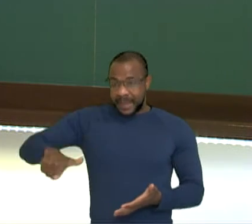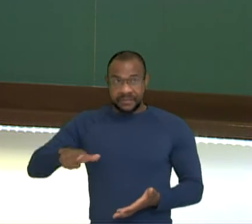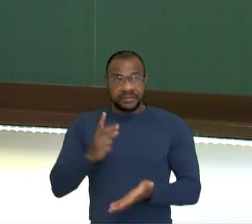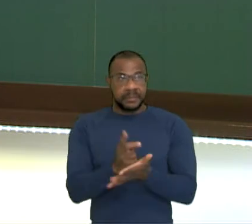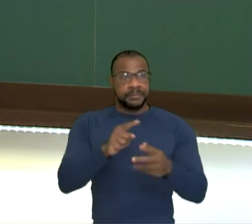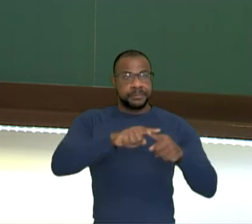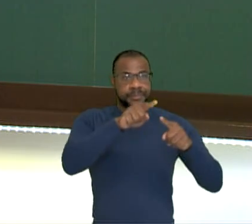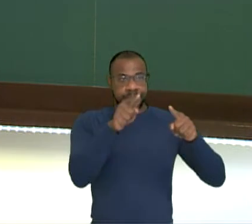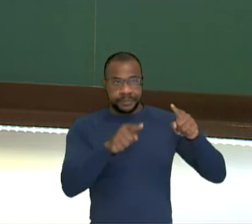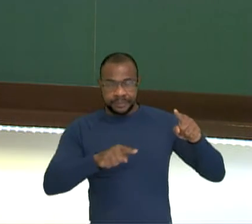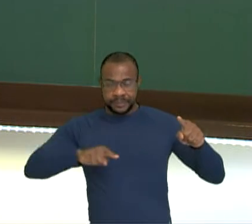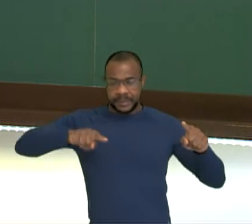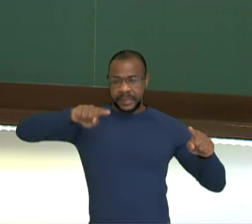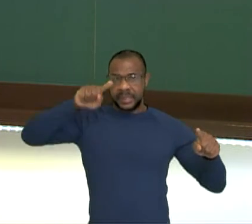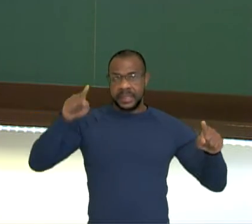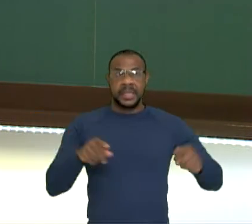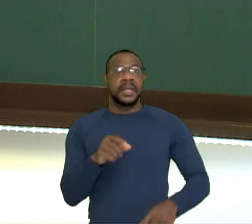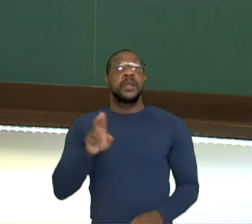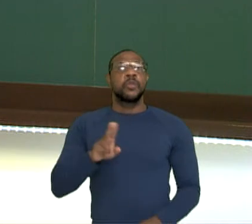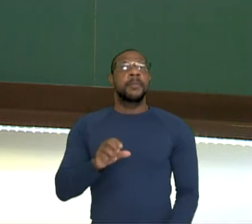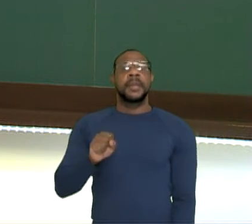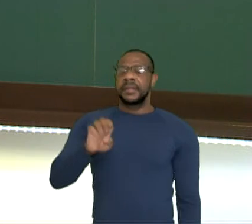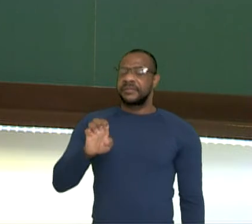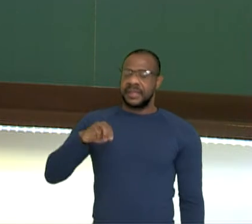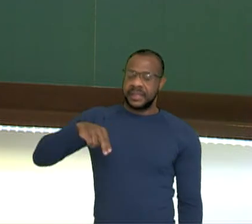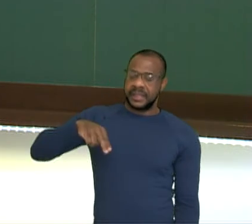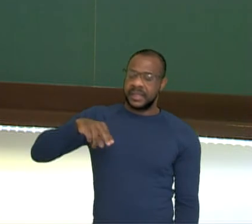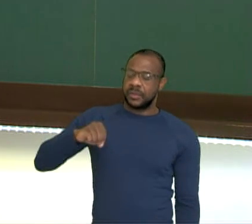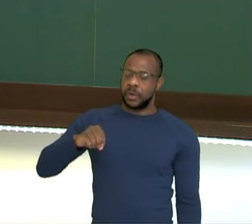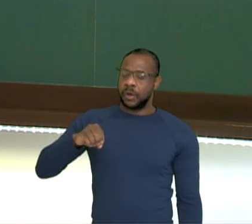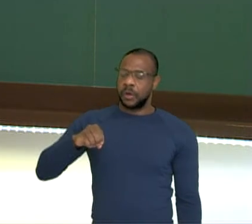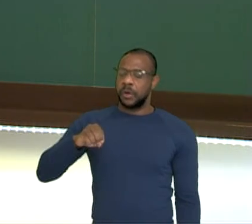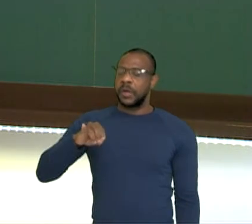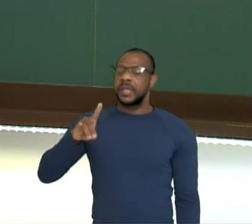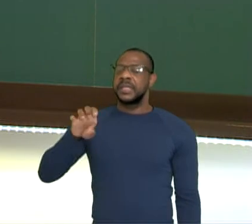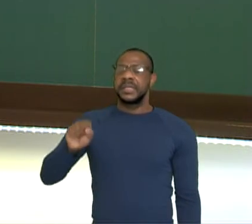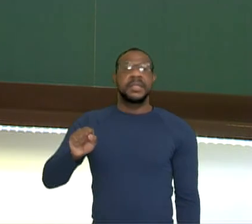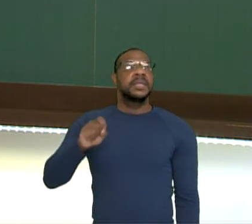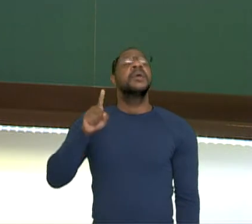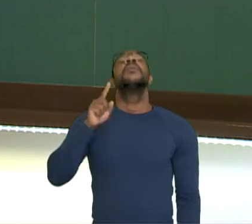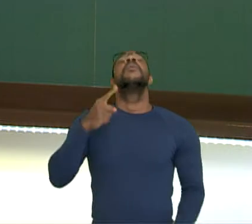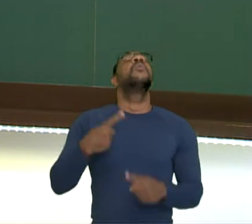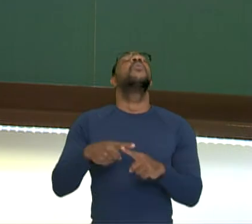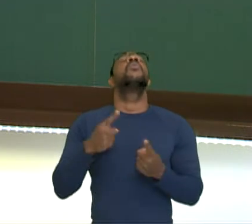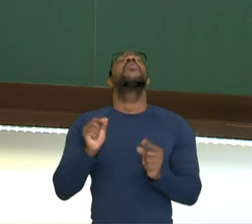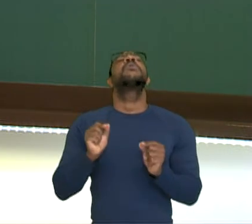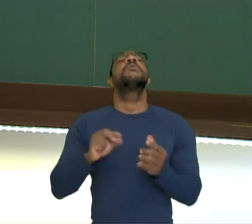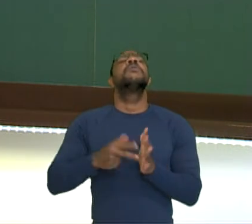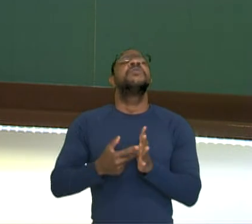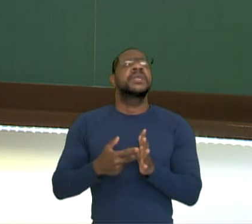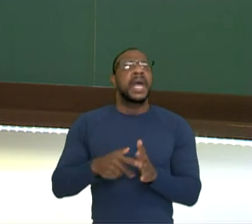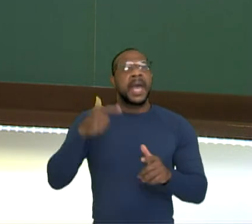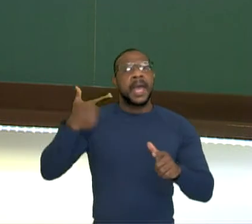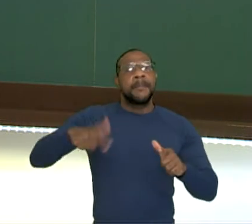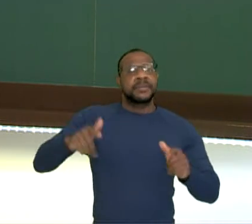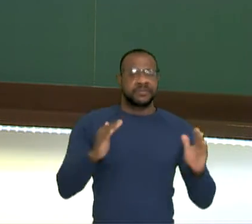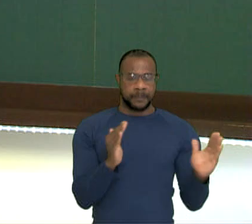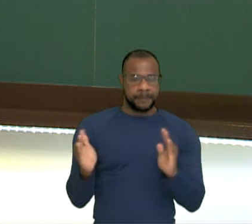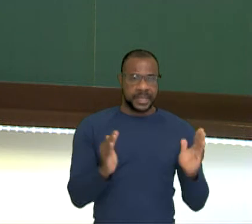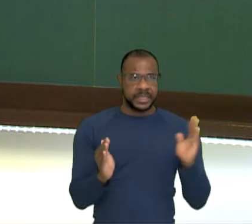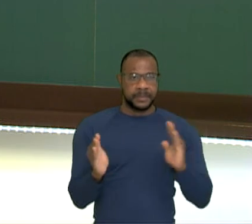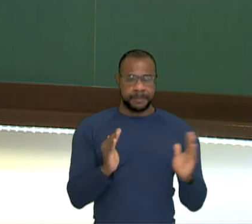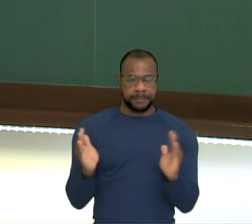vê, né, essa palavrinha senoide, você sabe que é a repetição desse período, tá, gente?